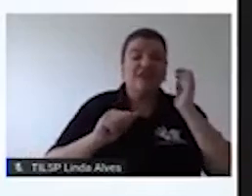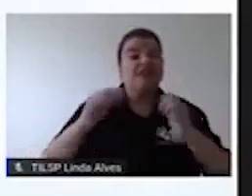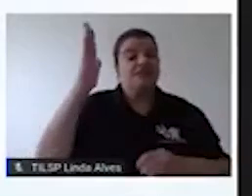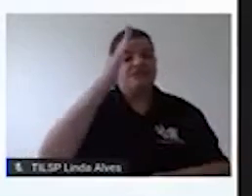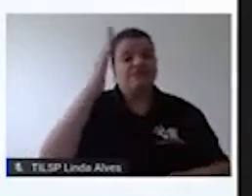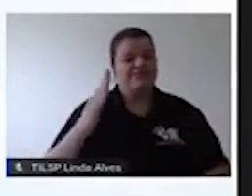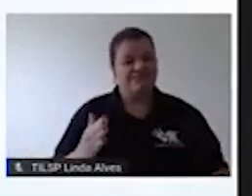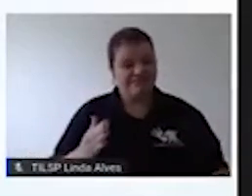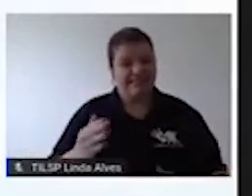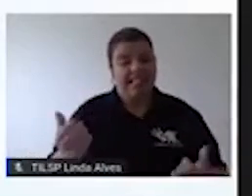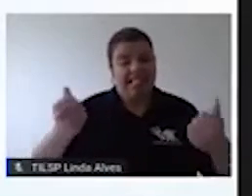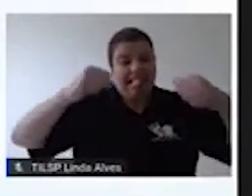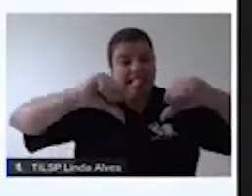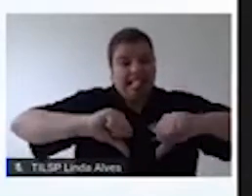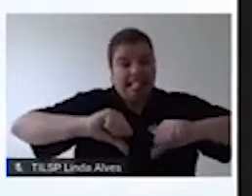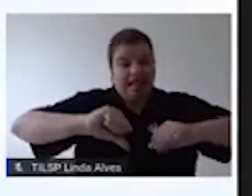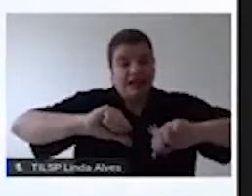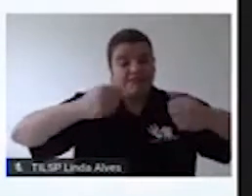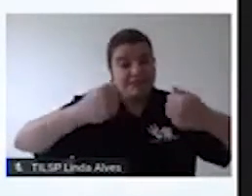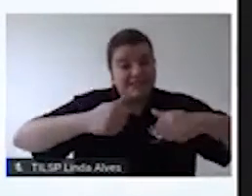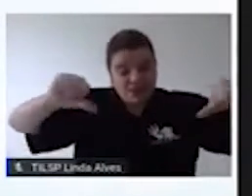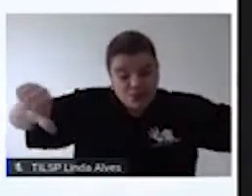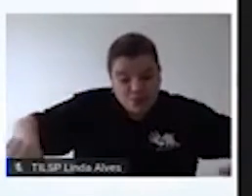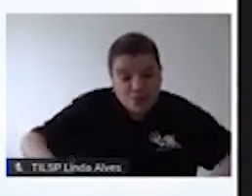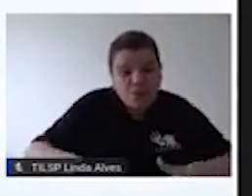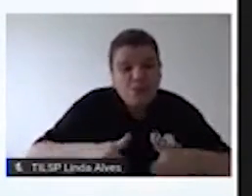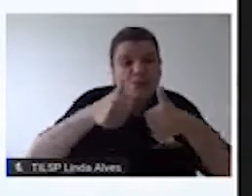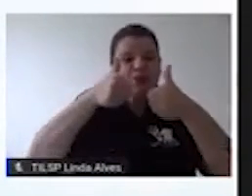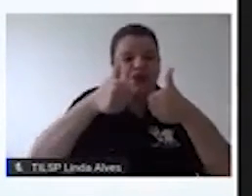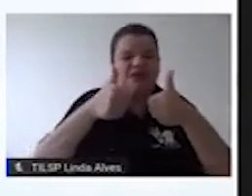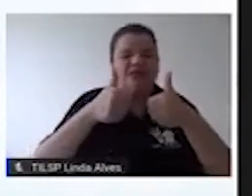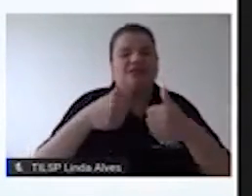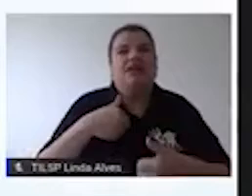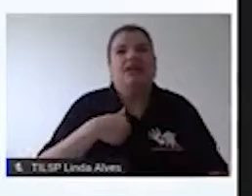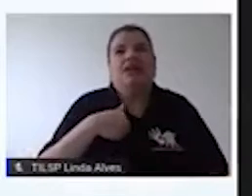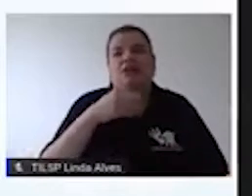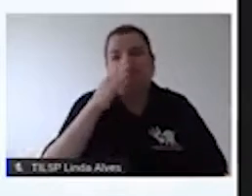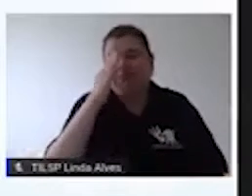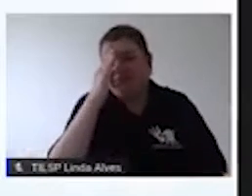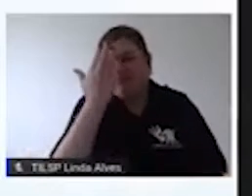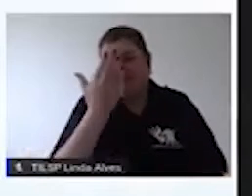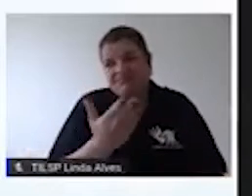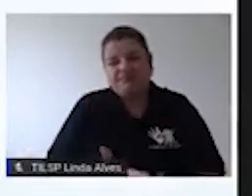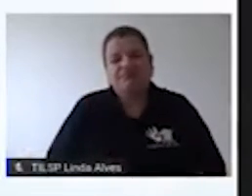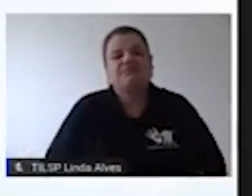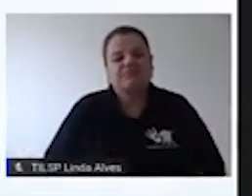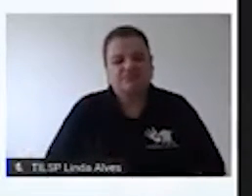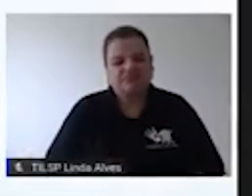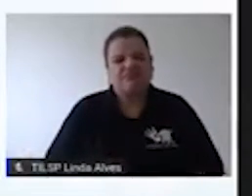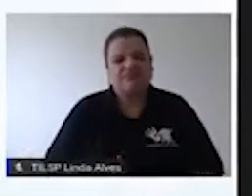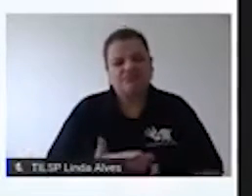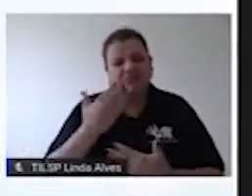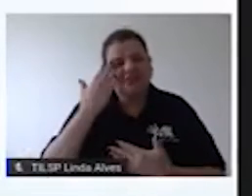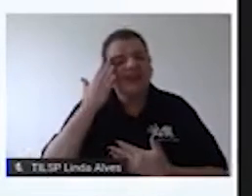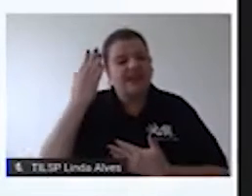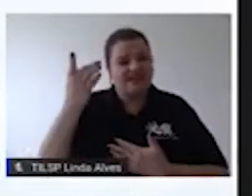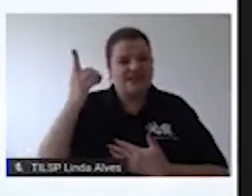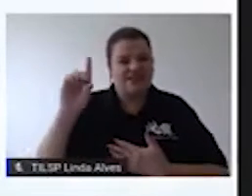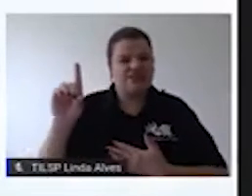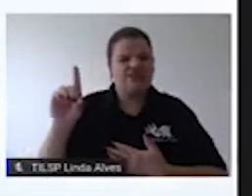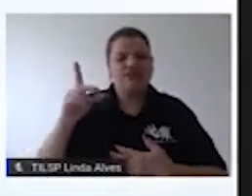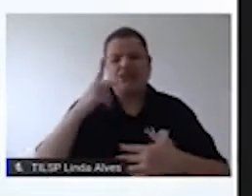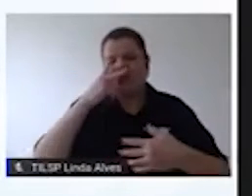da condição que está colocada hoje, né? Eu não acredito, e graças a Deus a gente está minimizando isso,